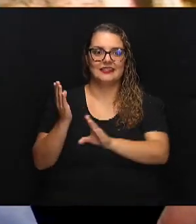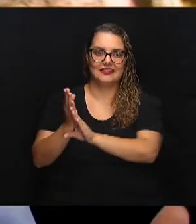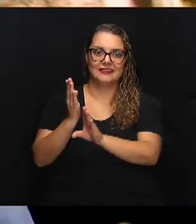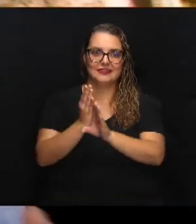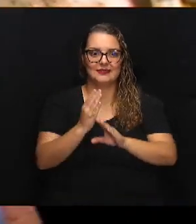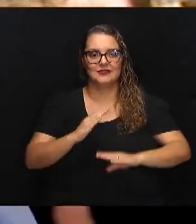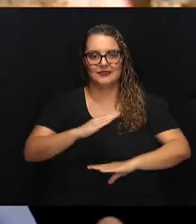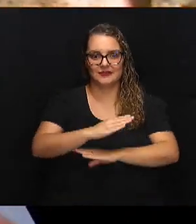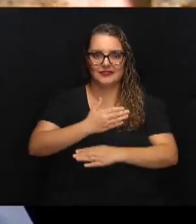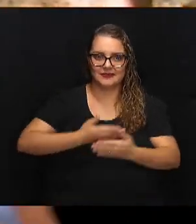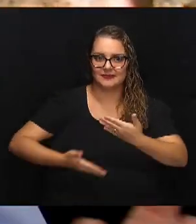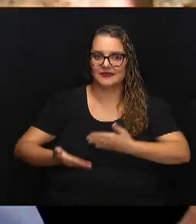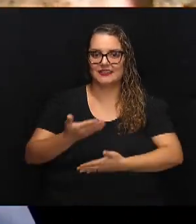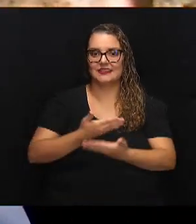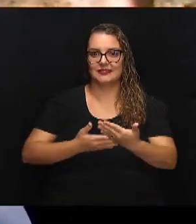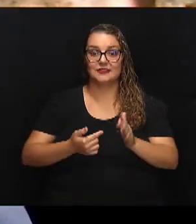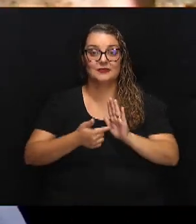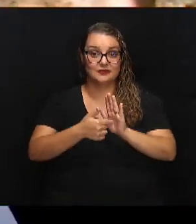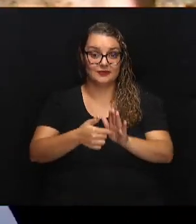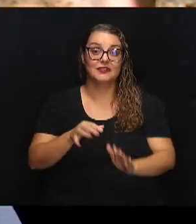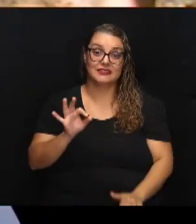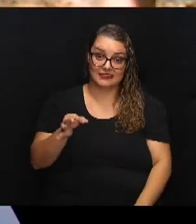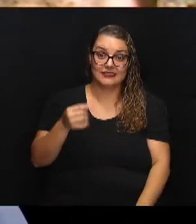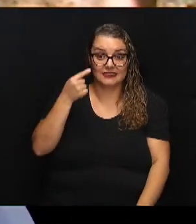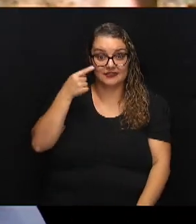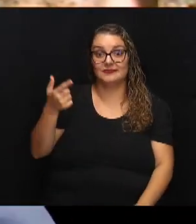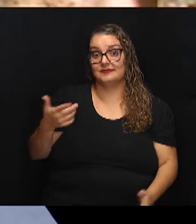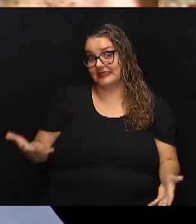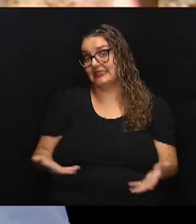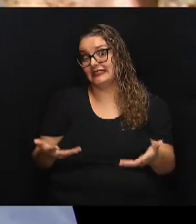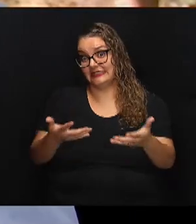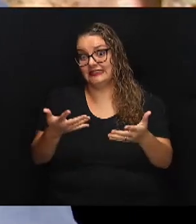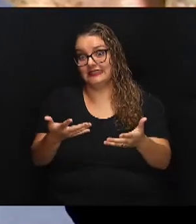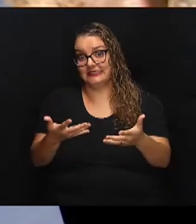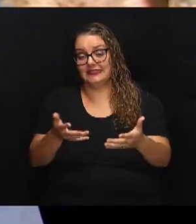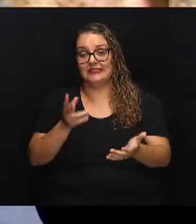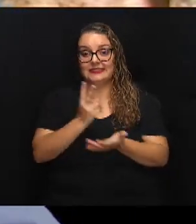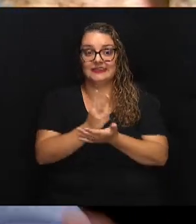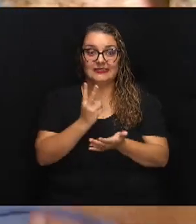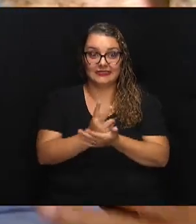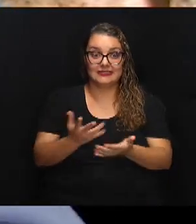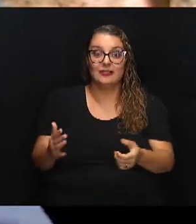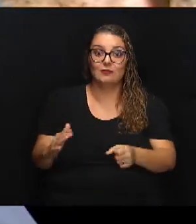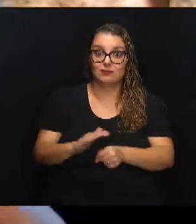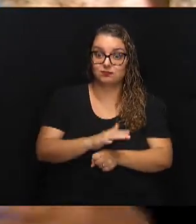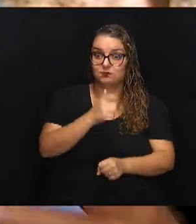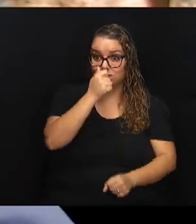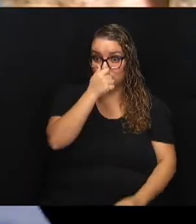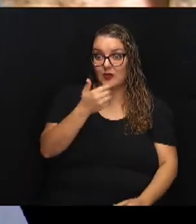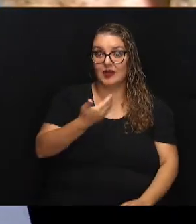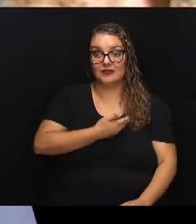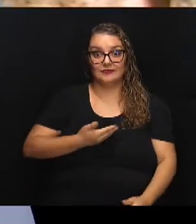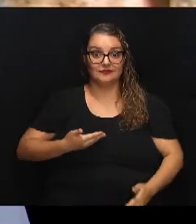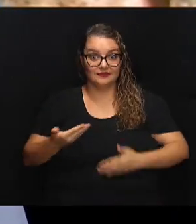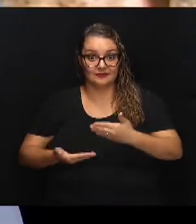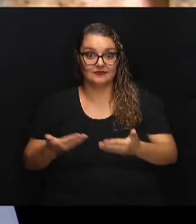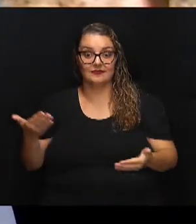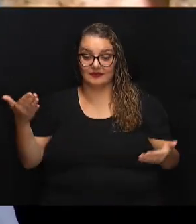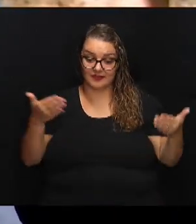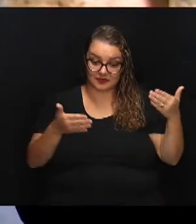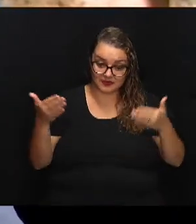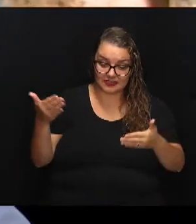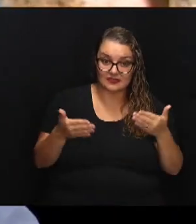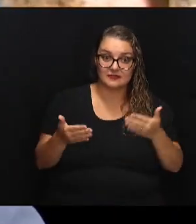Integrada a gente mostra realmente o acerto dessa iniciativa. Sempre cheia, os servidores têm